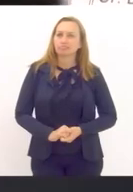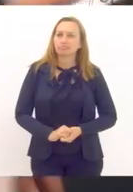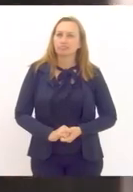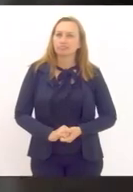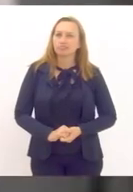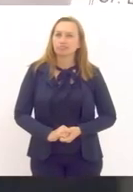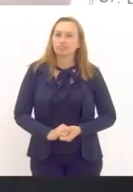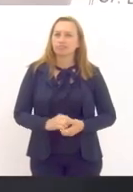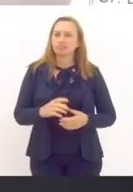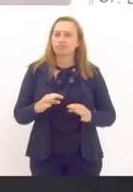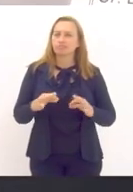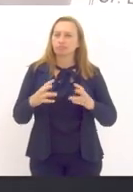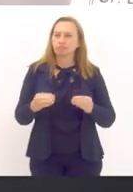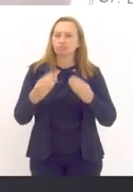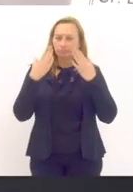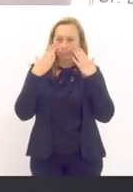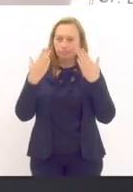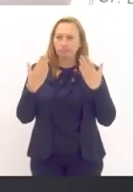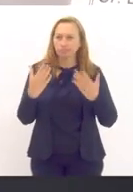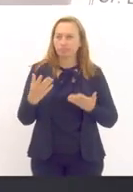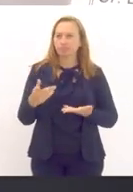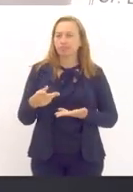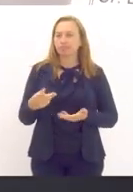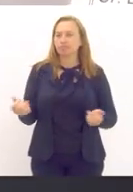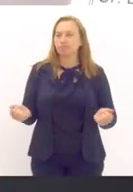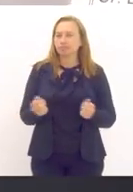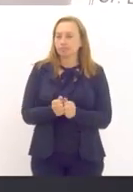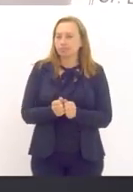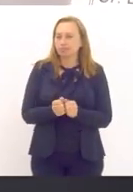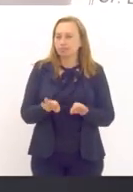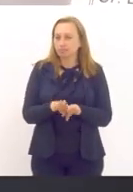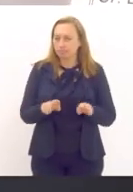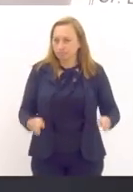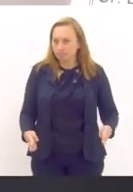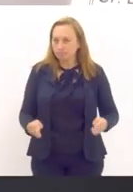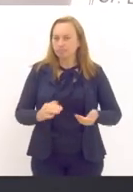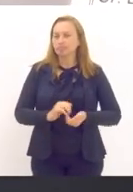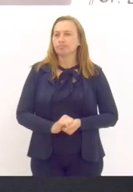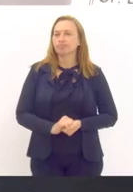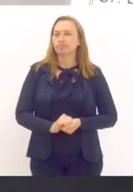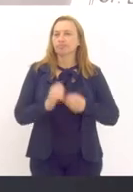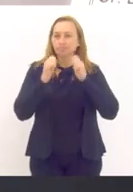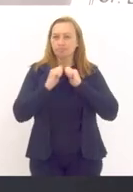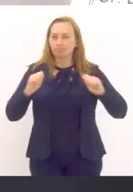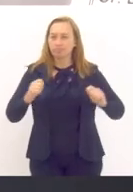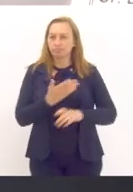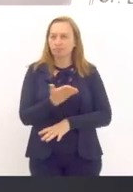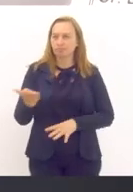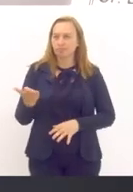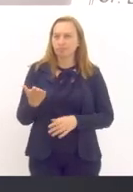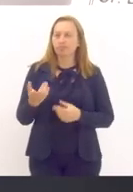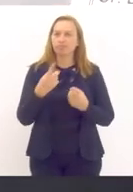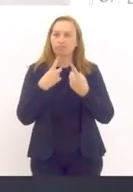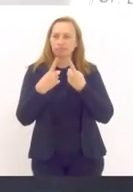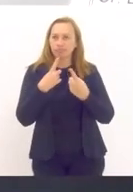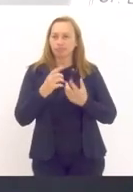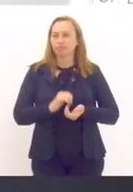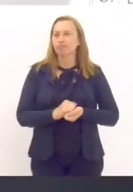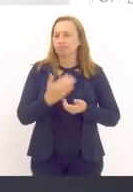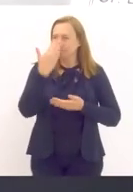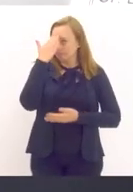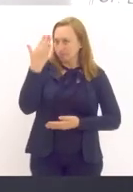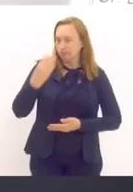De acordo aqui com as exposições, a gente vai compor na mesa com a assessoria de vocês em função do debate. Quero agradecer muito